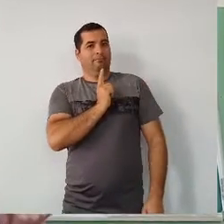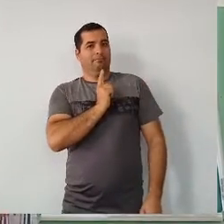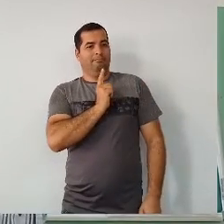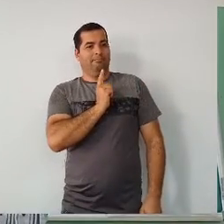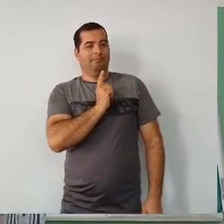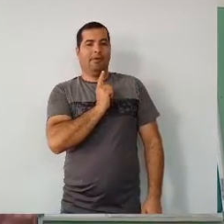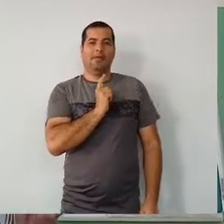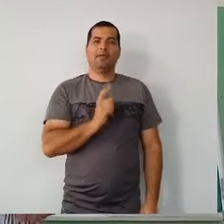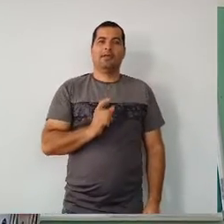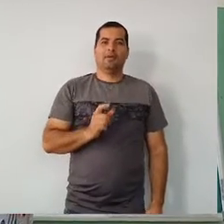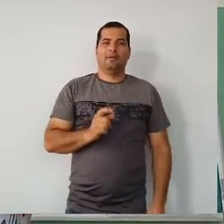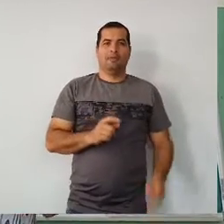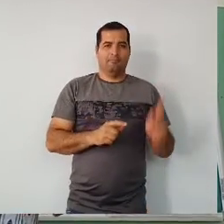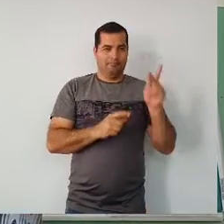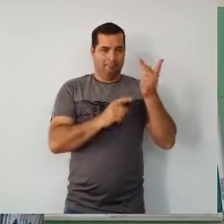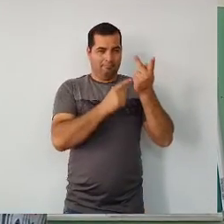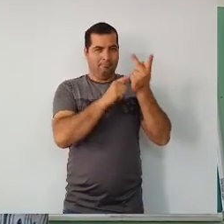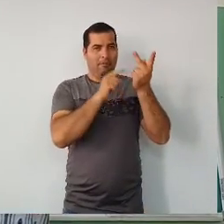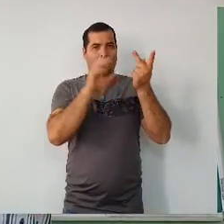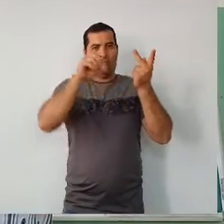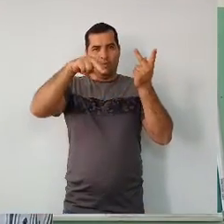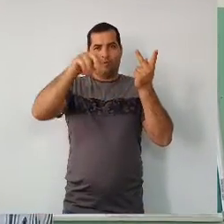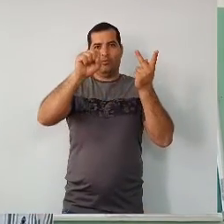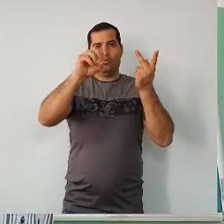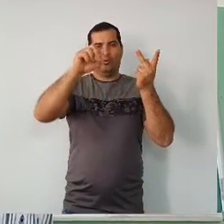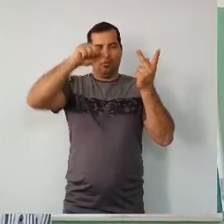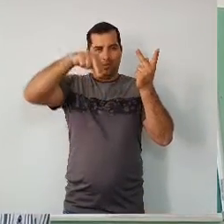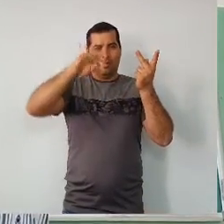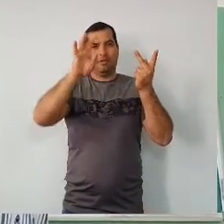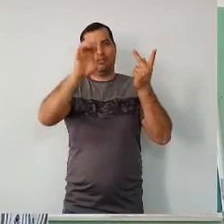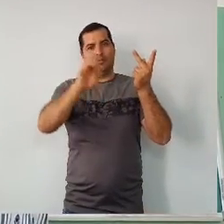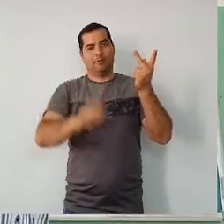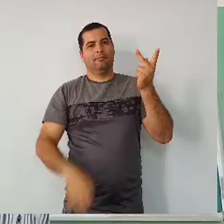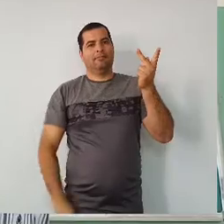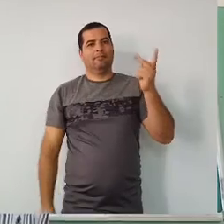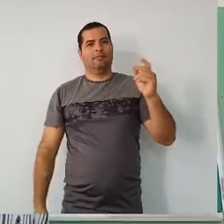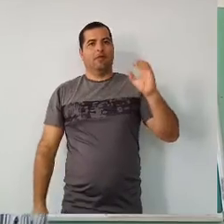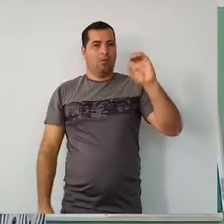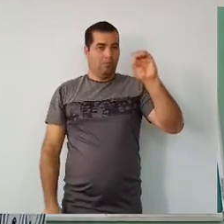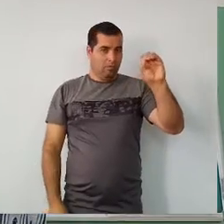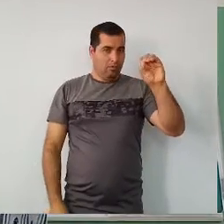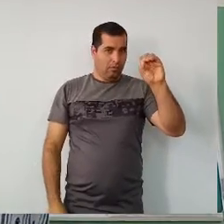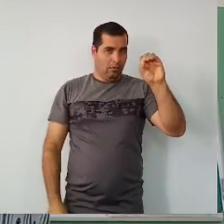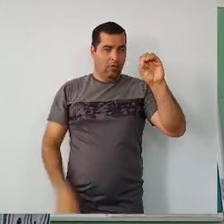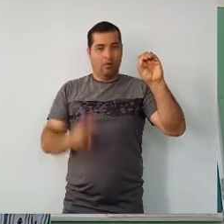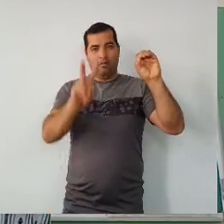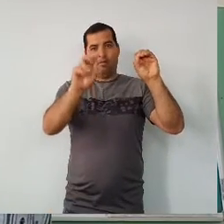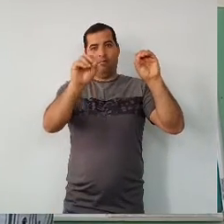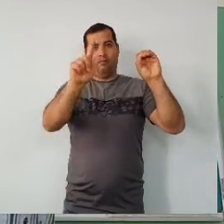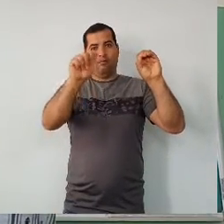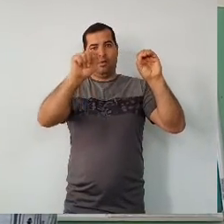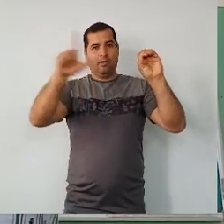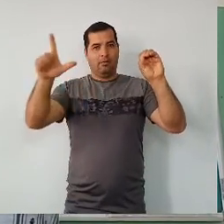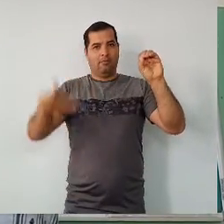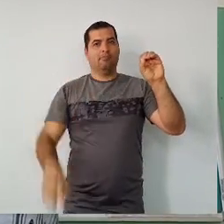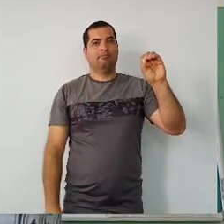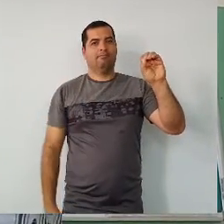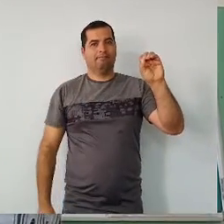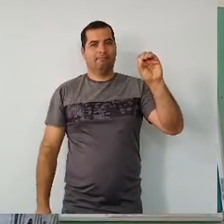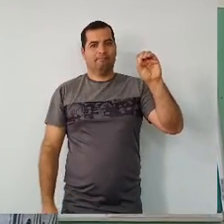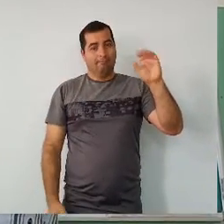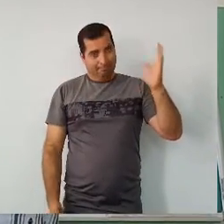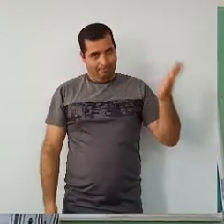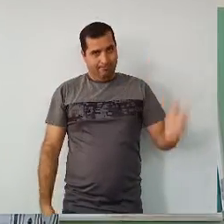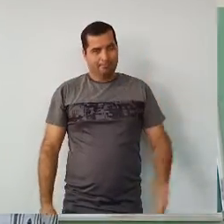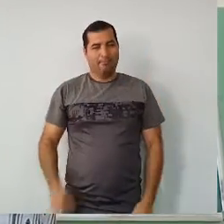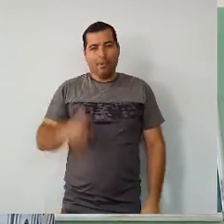vocês, eu tenho uma junção de uma consoante, a letra H é uma consoante e a letra O é uma